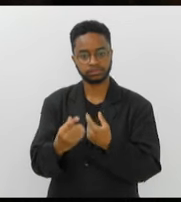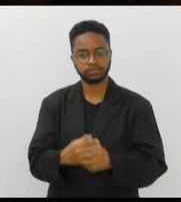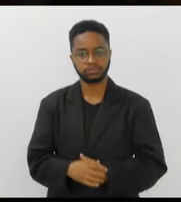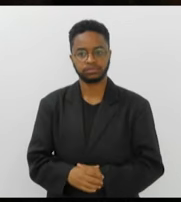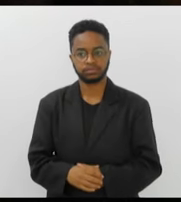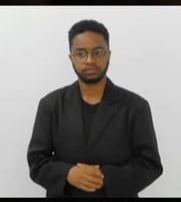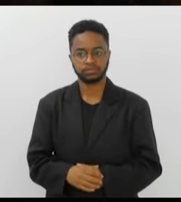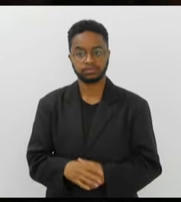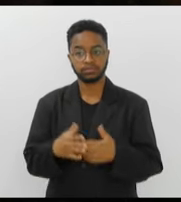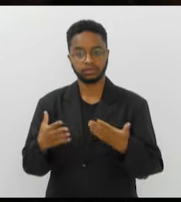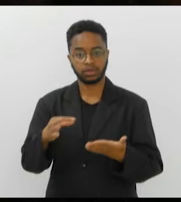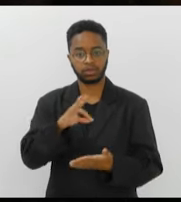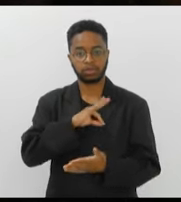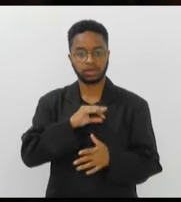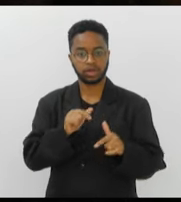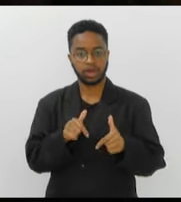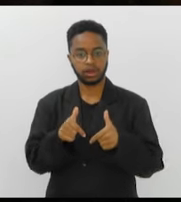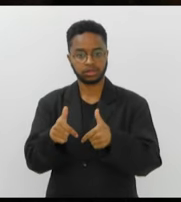E a polícia está atuando.